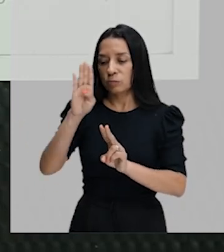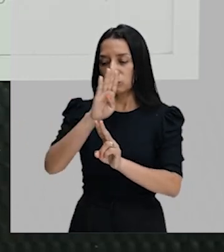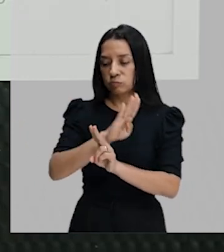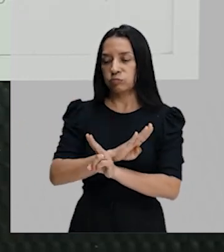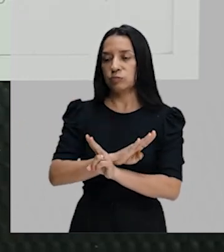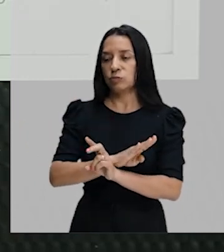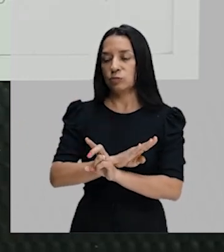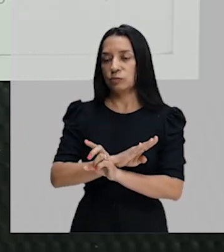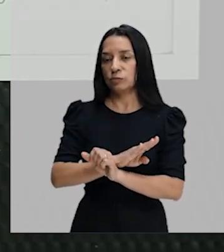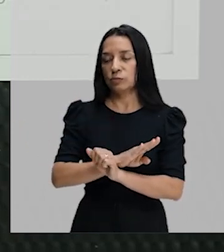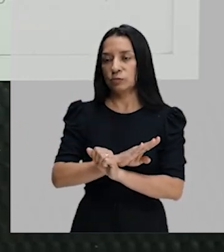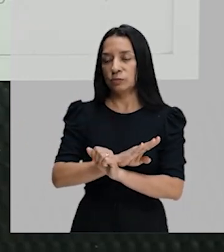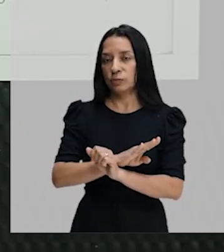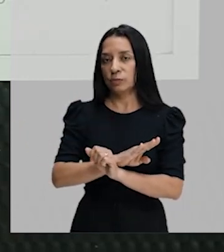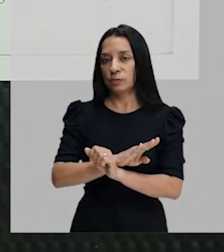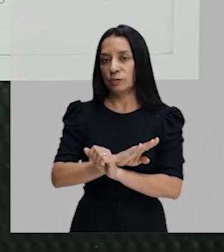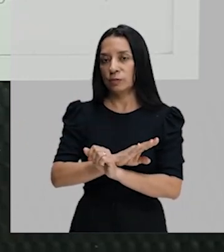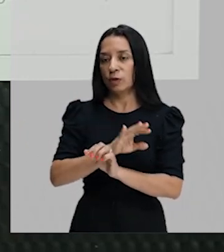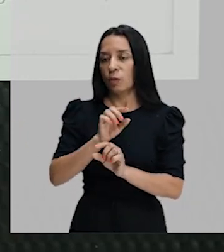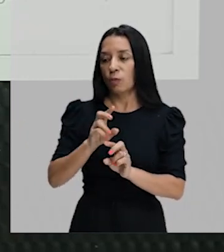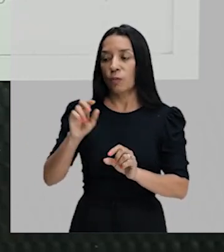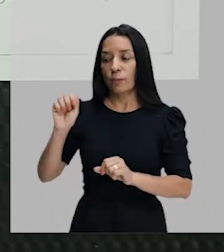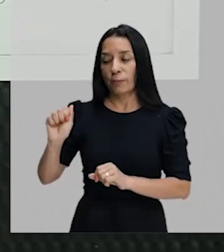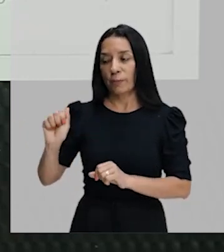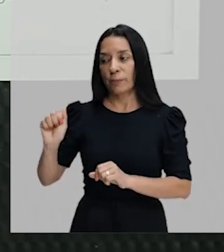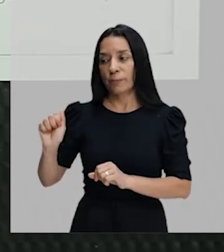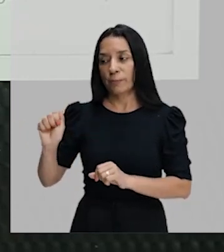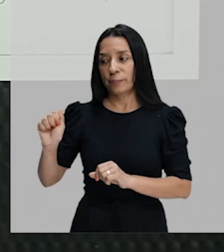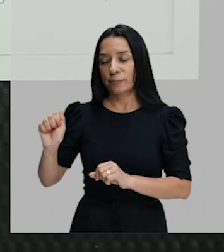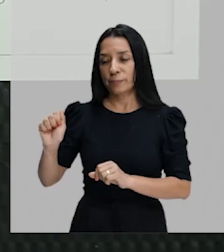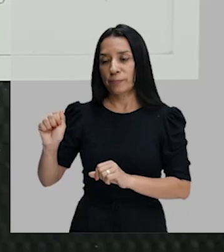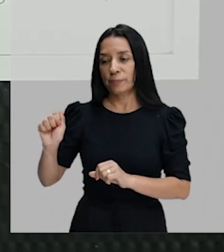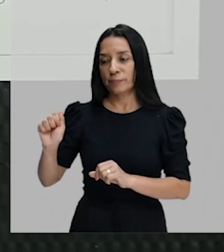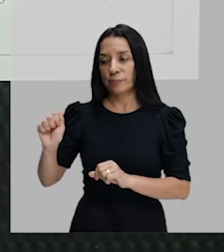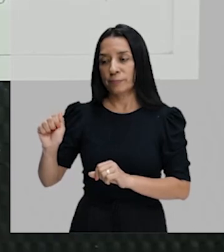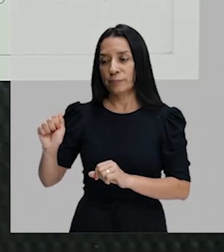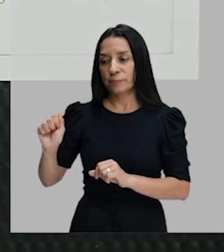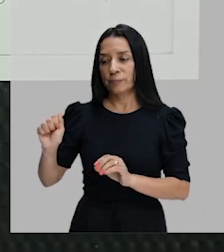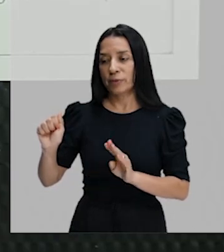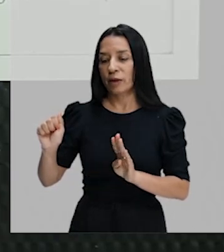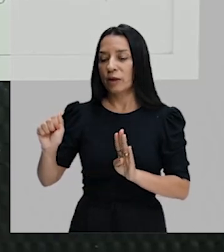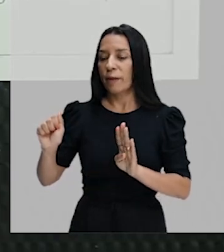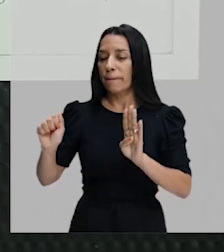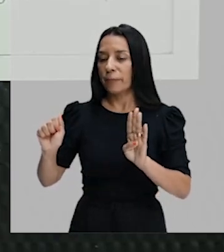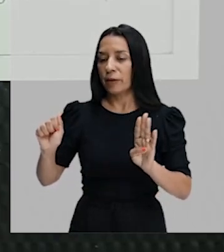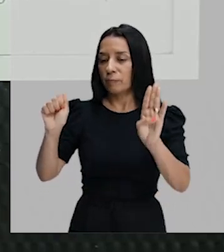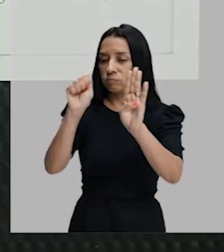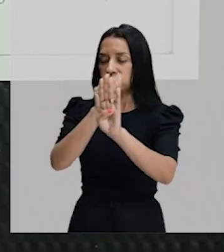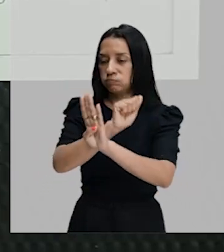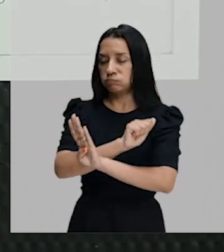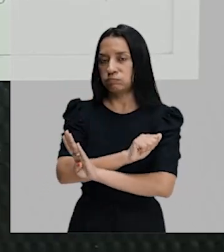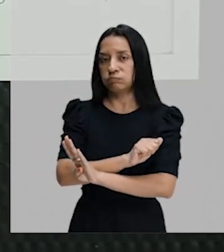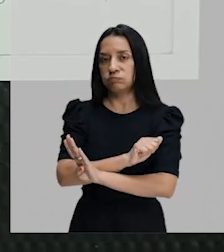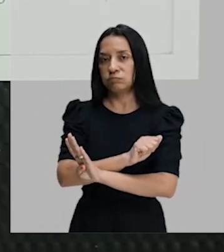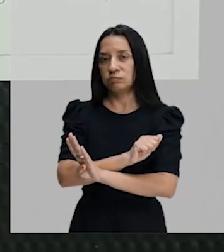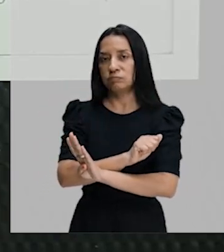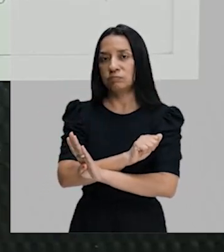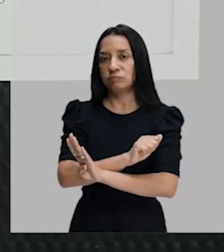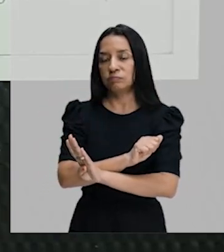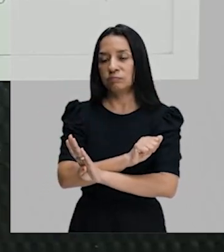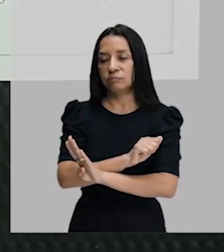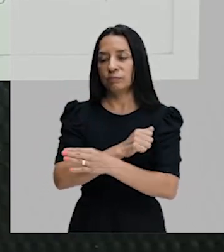Certo? Um aponta para a direita e outro aponta para a esquerda. Certo? Aí, aqui nesse caso,